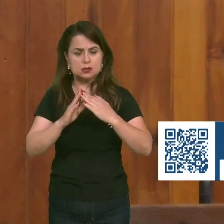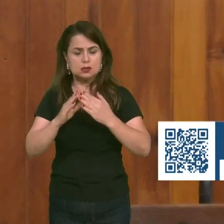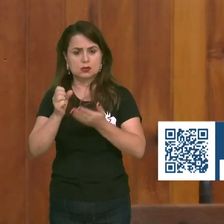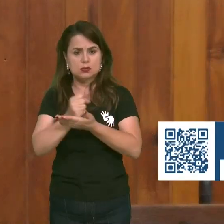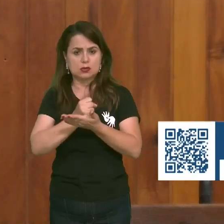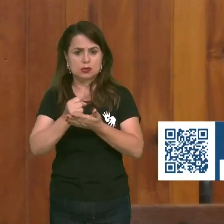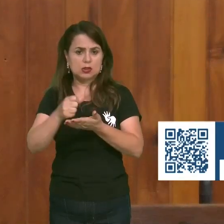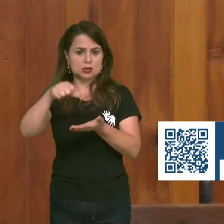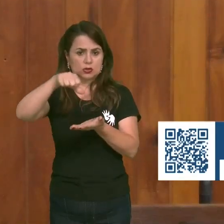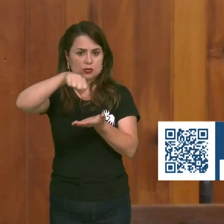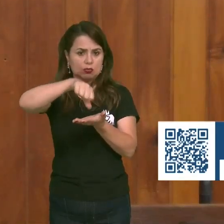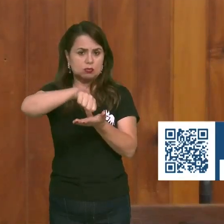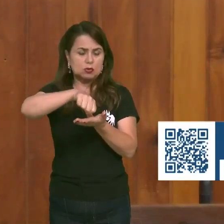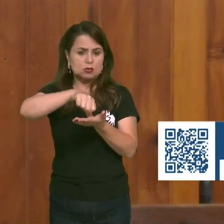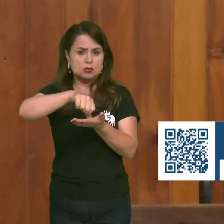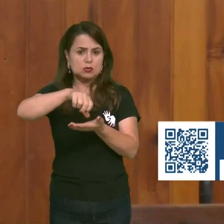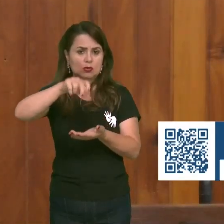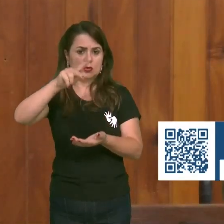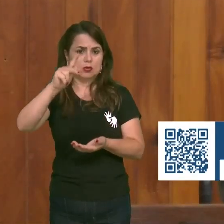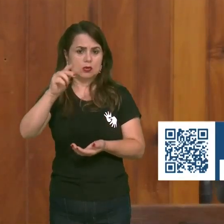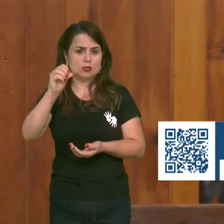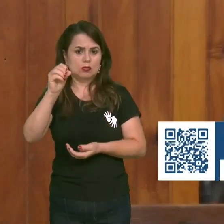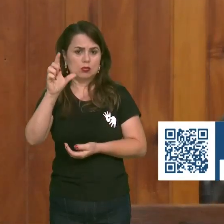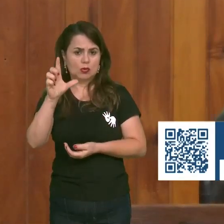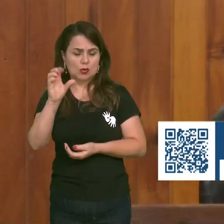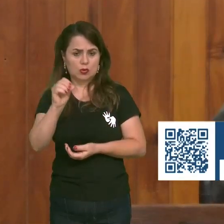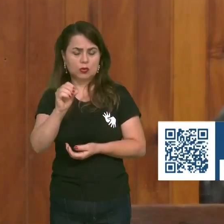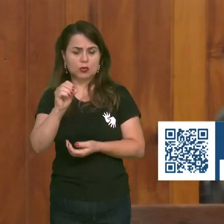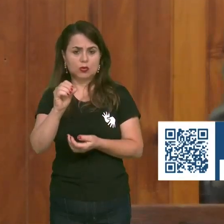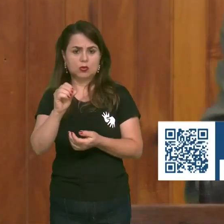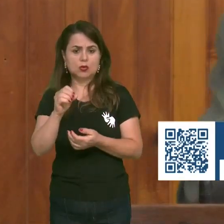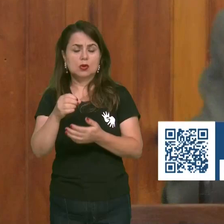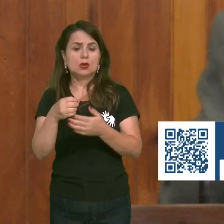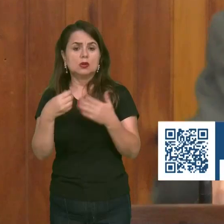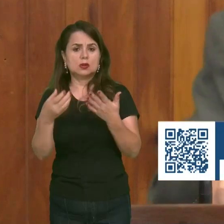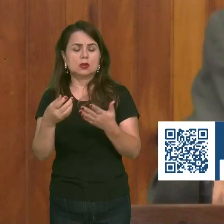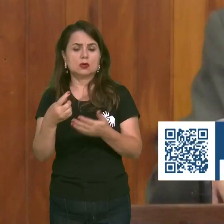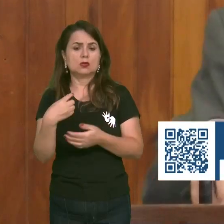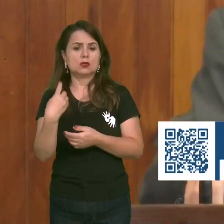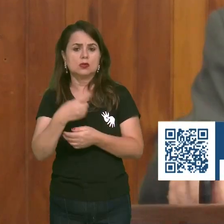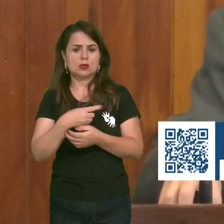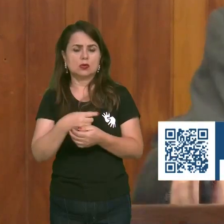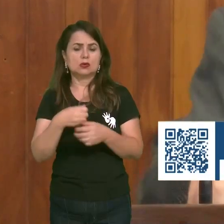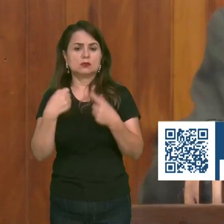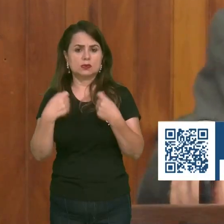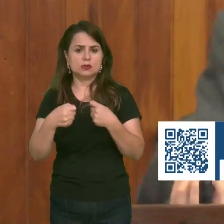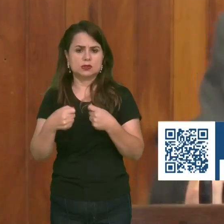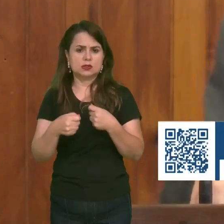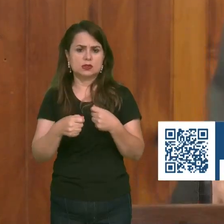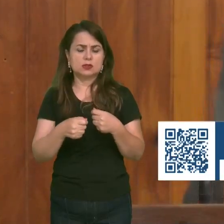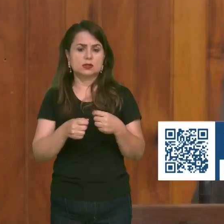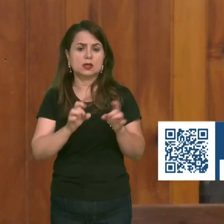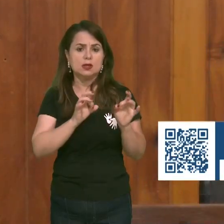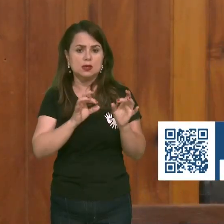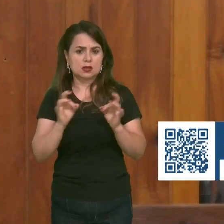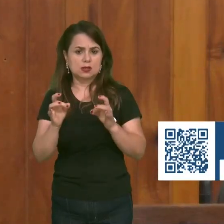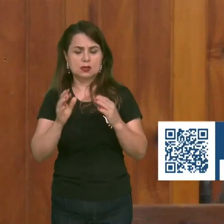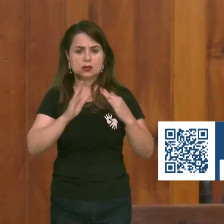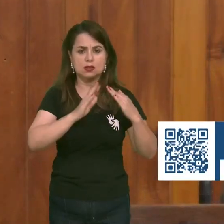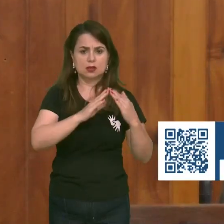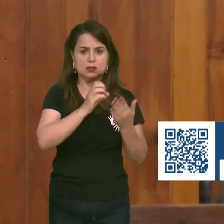centralizando no local por isso nós precisamos fazer com que essa Farmácia